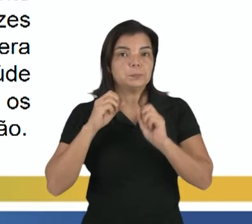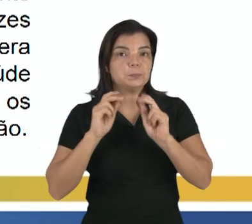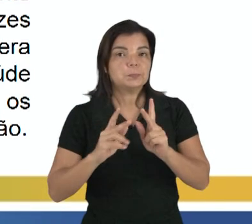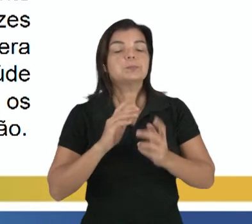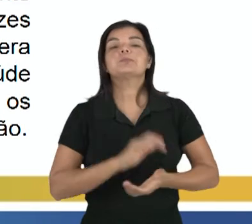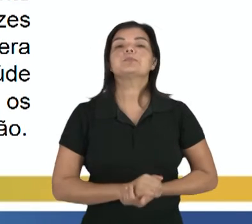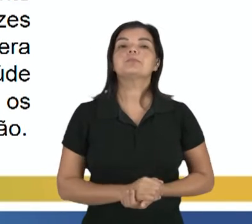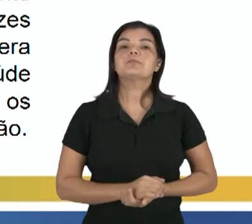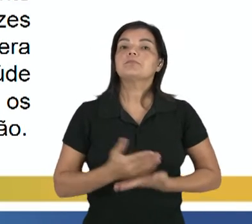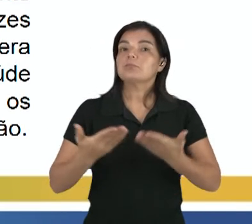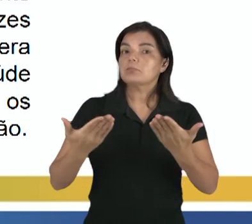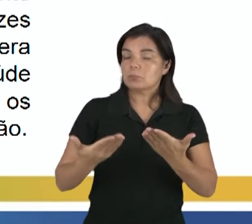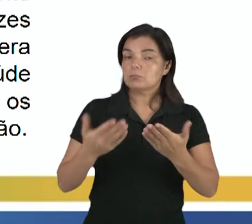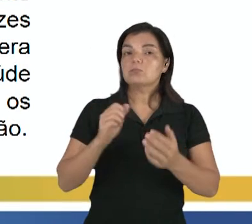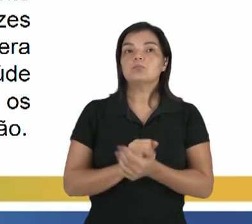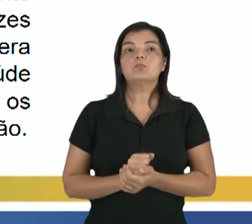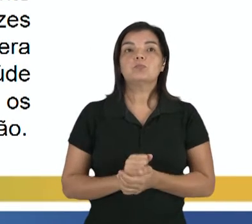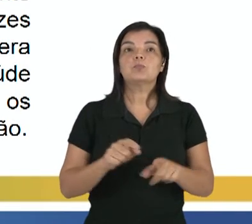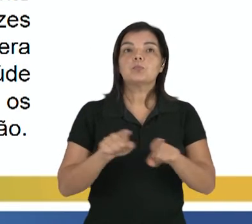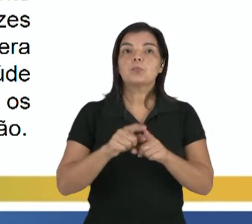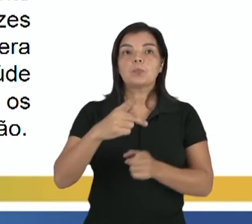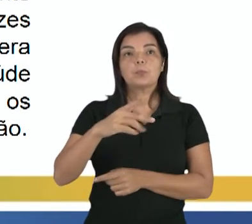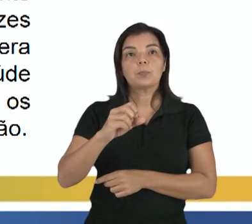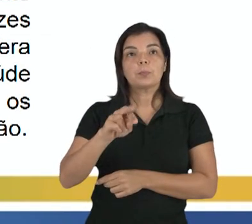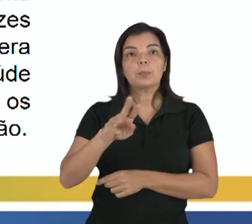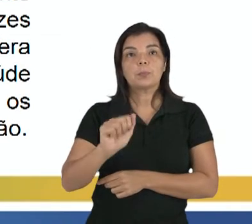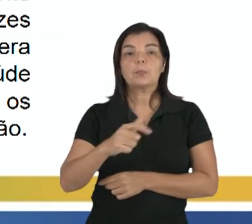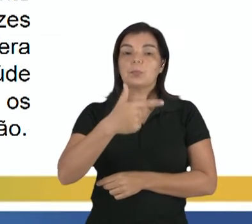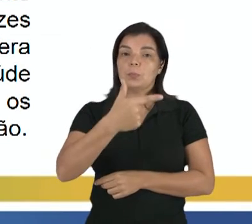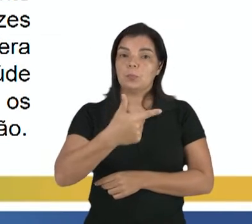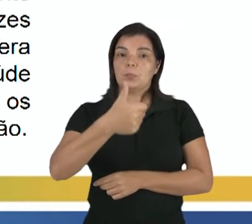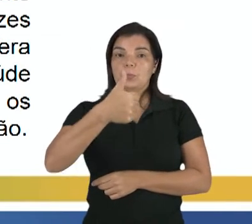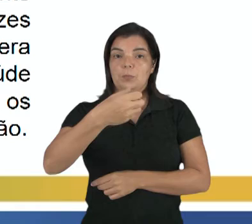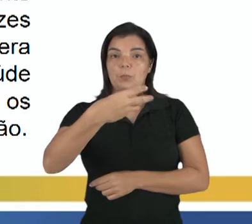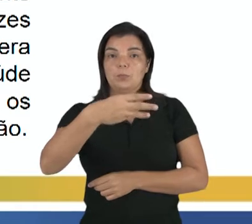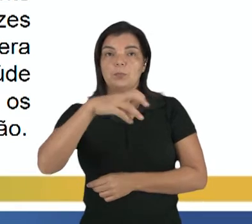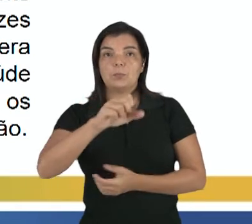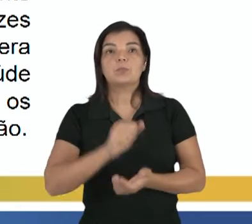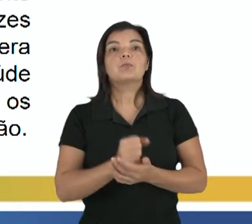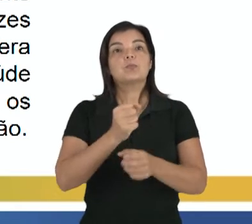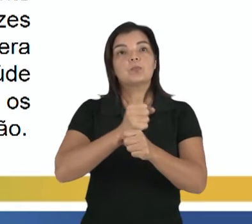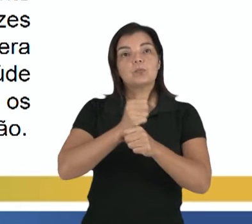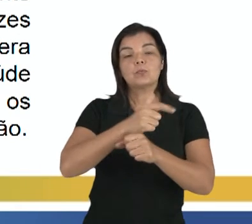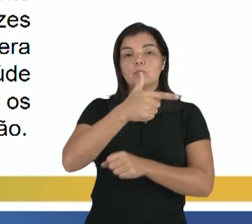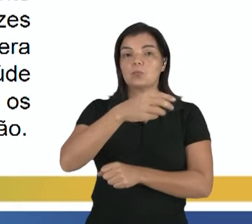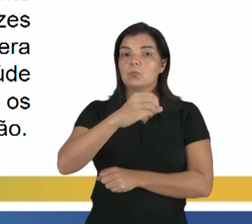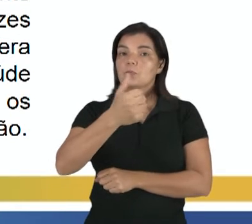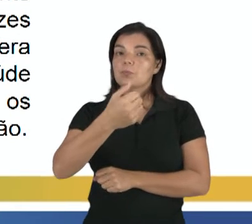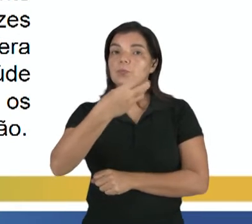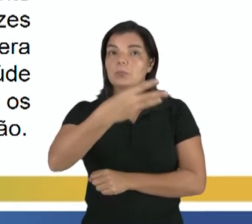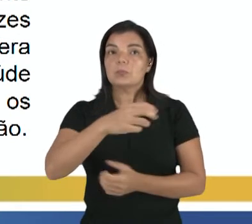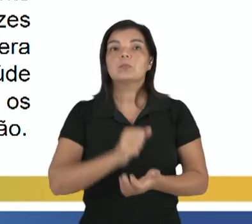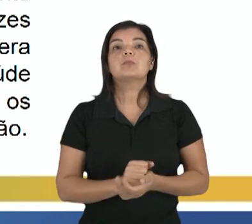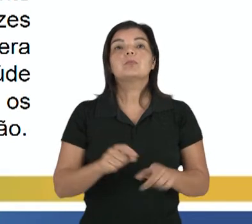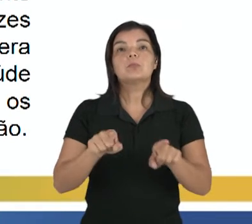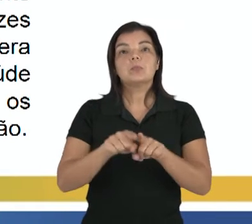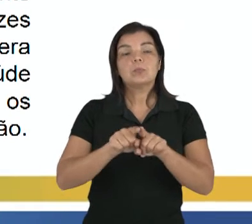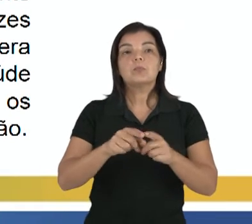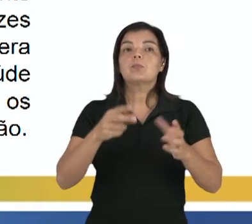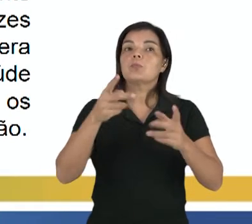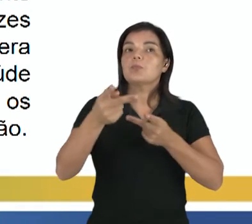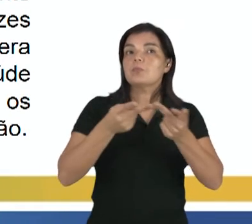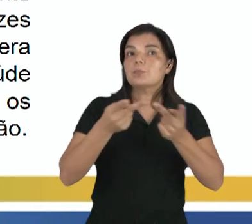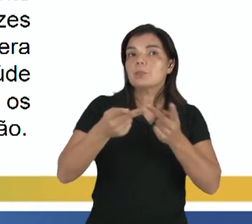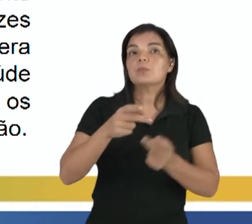ok? Atualmente, a Portaria 2135 de 2013 estabelece essas diretrizes para o planejamento